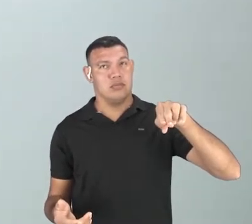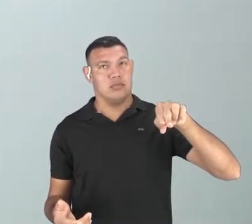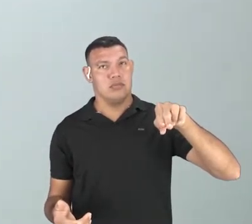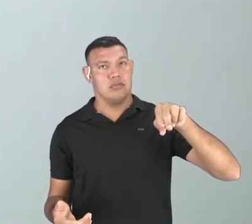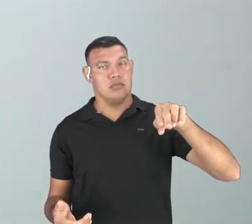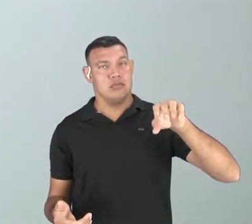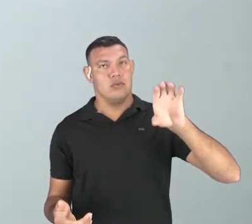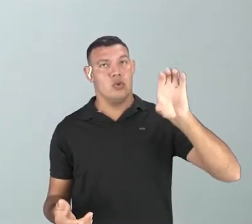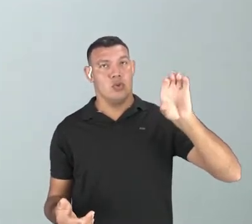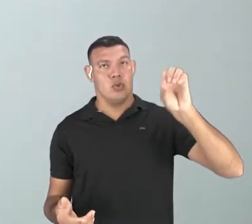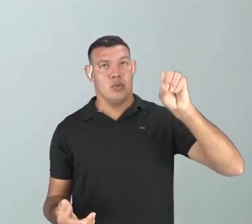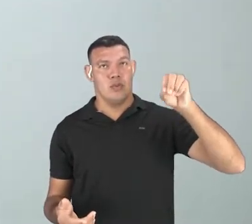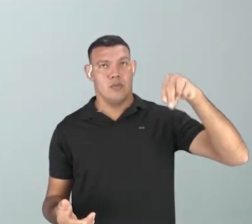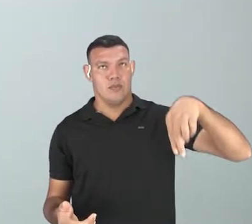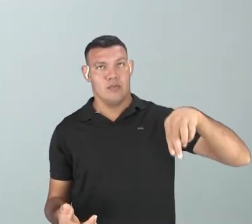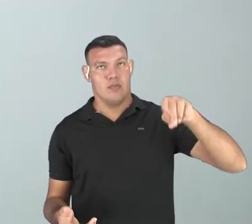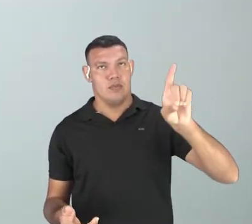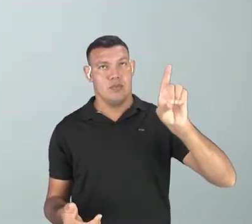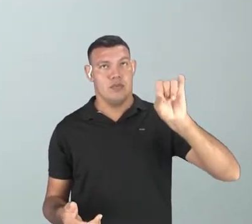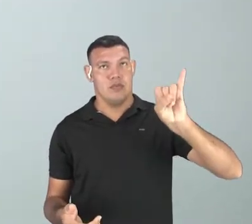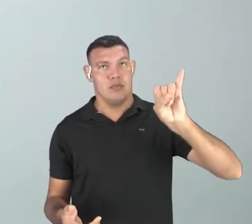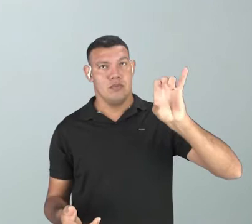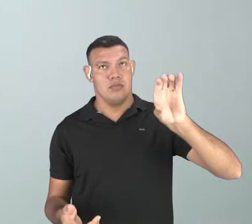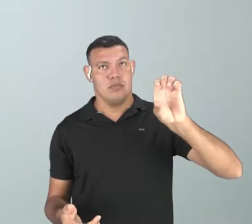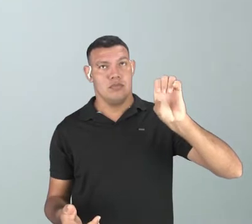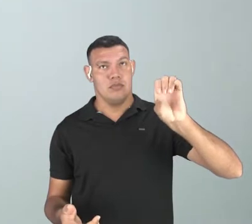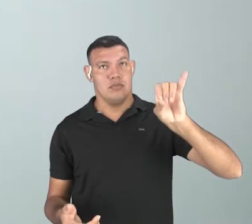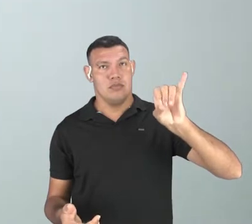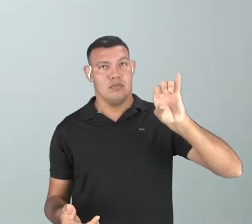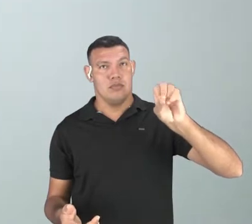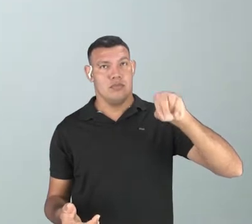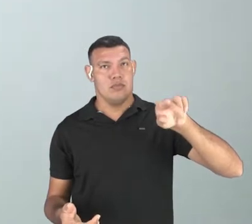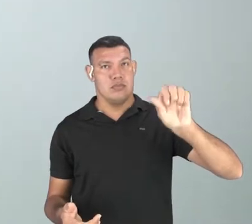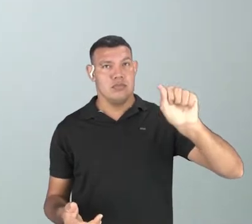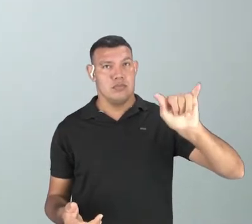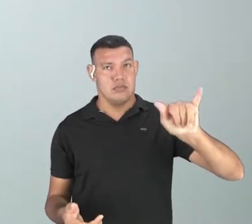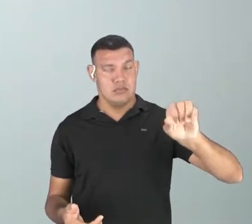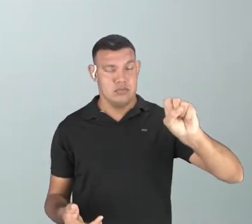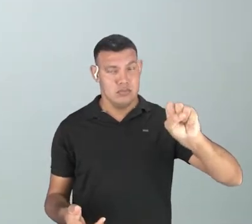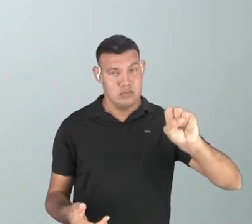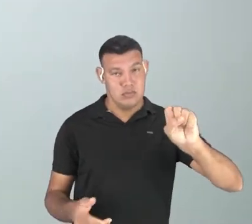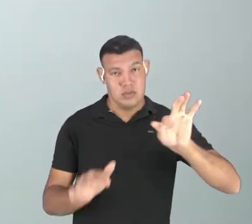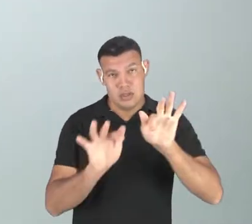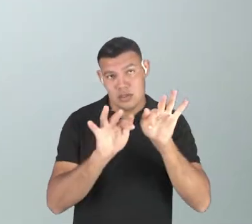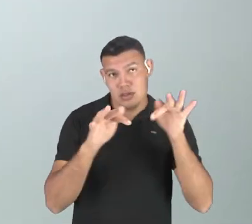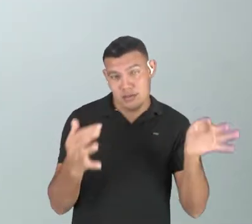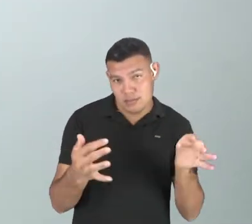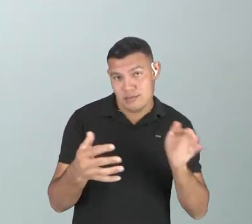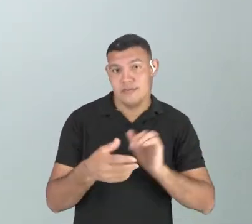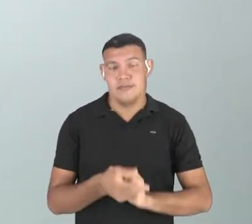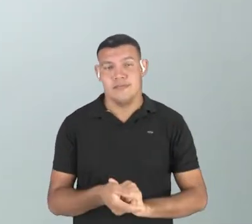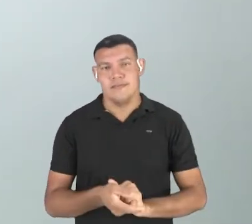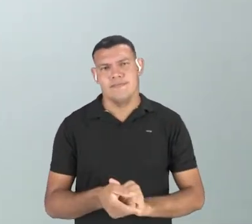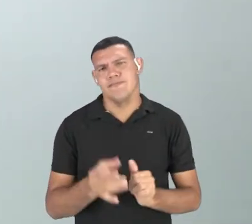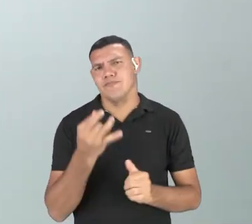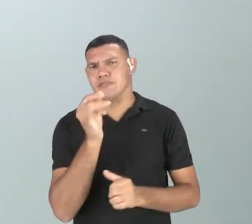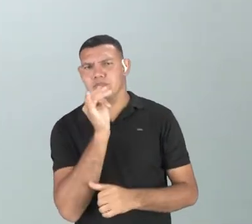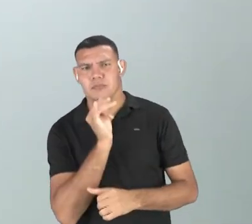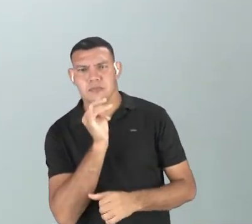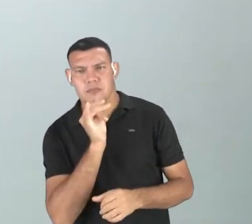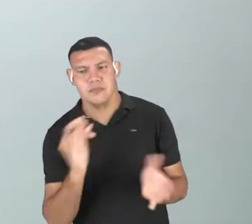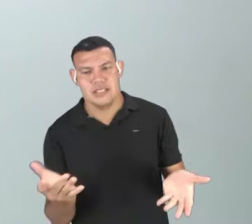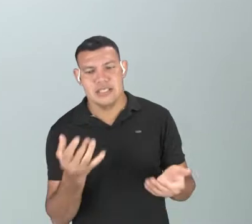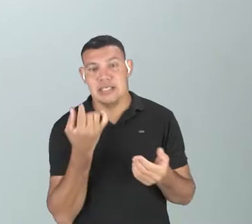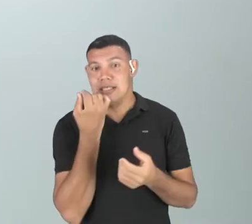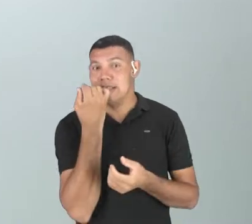português. Lembra aquele se? Quando eu falo assim, se eu terminar o trabalho de espanhol cedo, eu vou jogar bola ou jogar